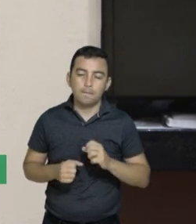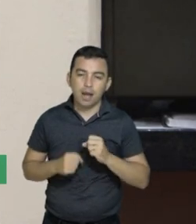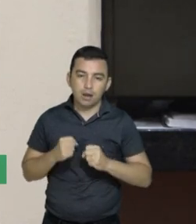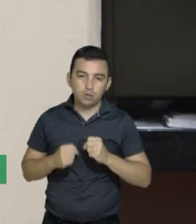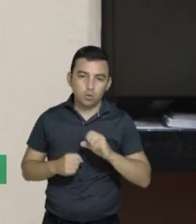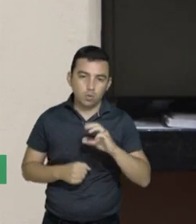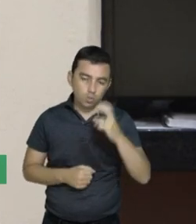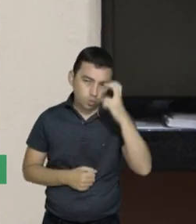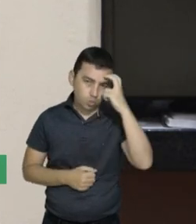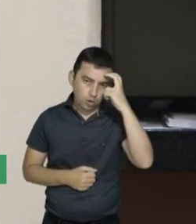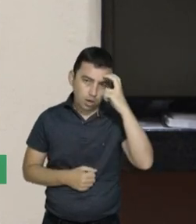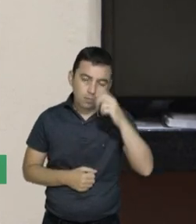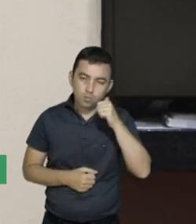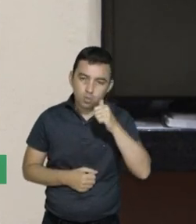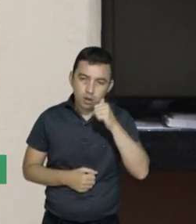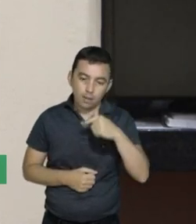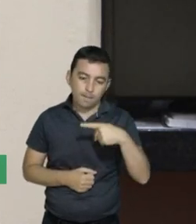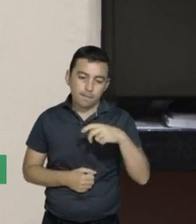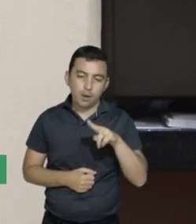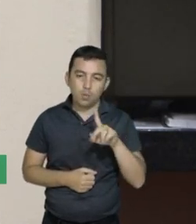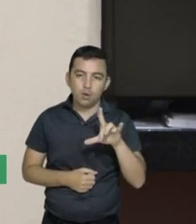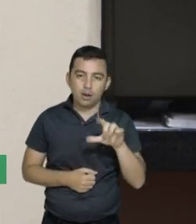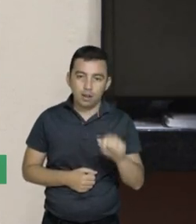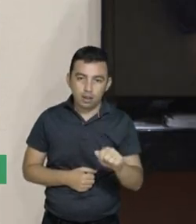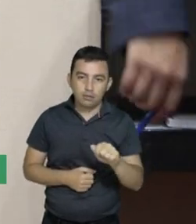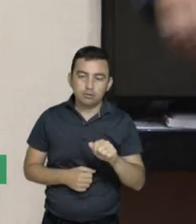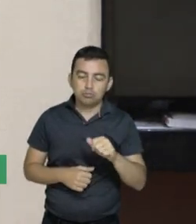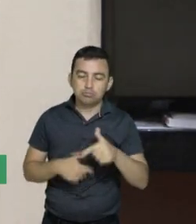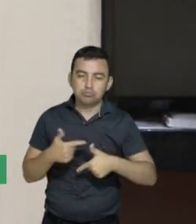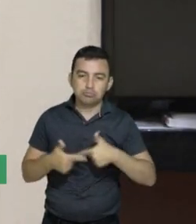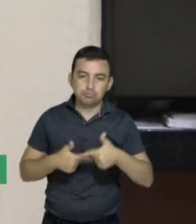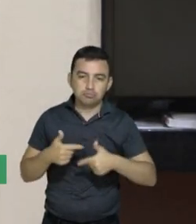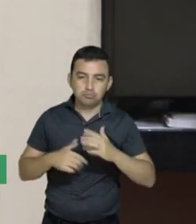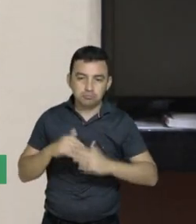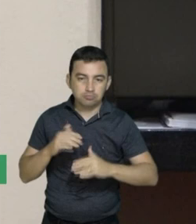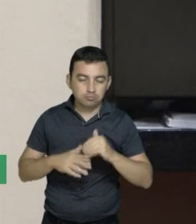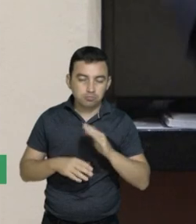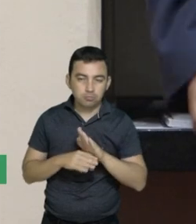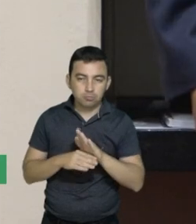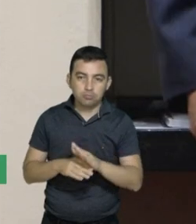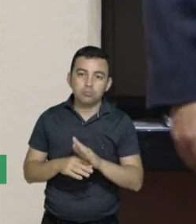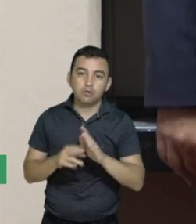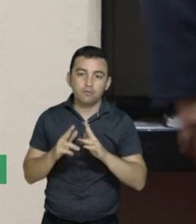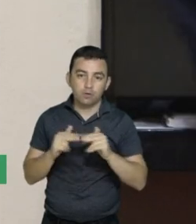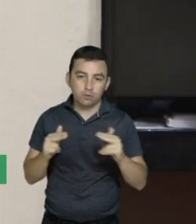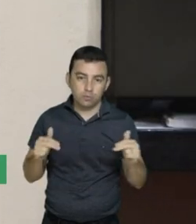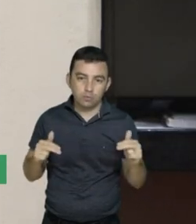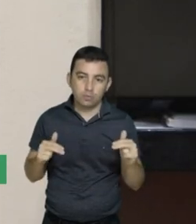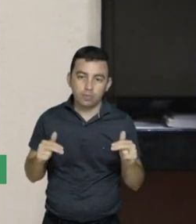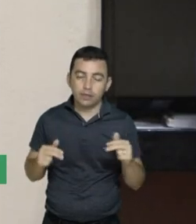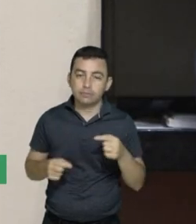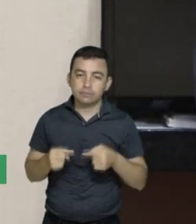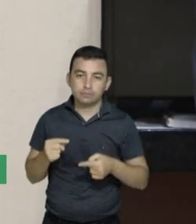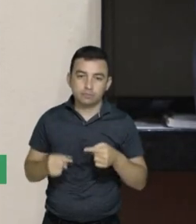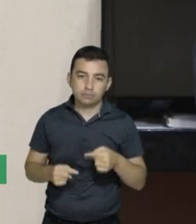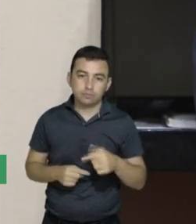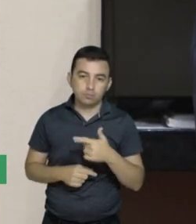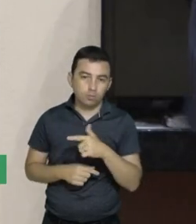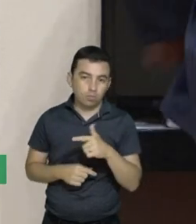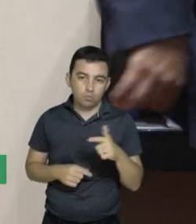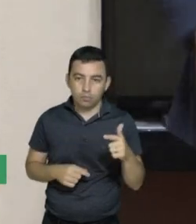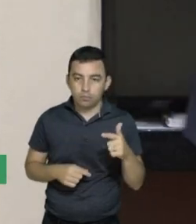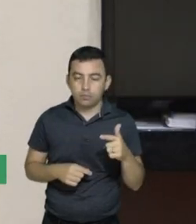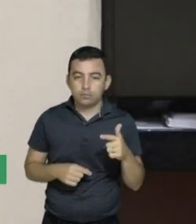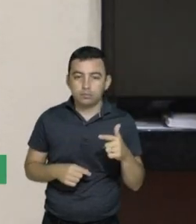Paula Borges Lins pelos relevantes serviços prestados a Florianópolis em discussão não havendo Quem Queira discutir em